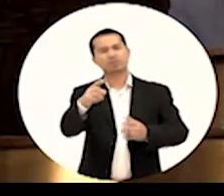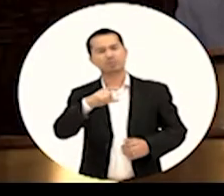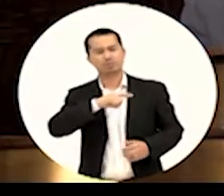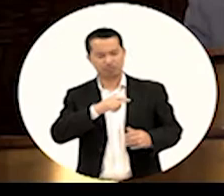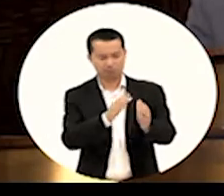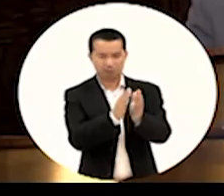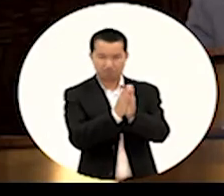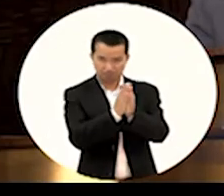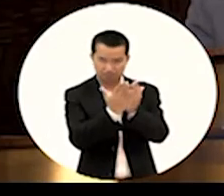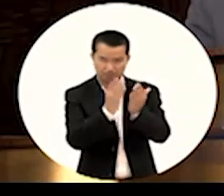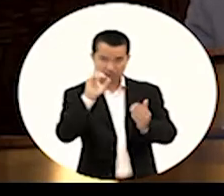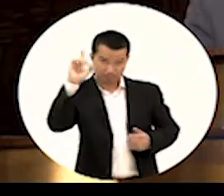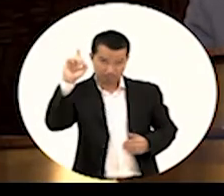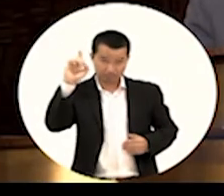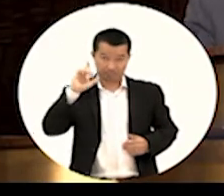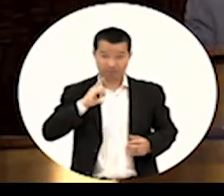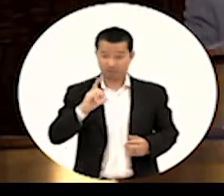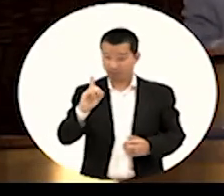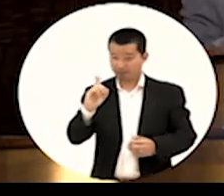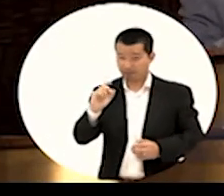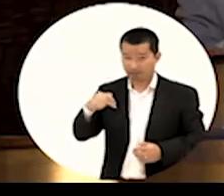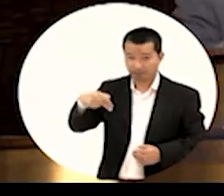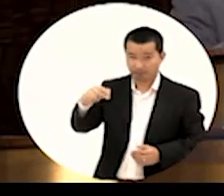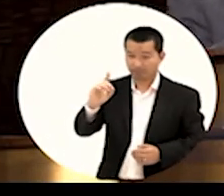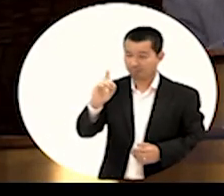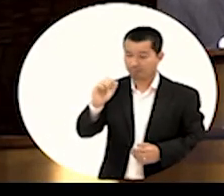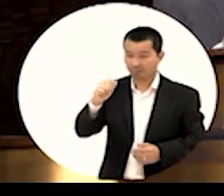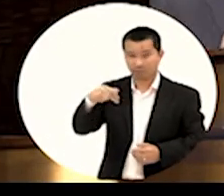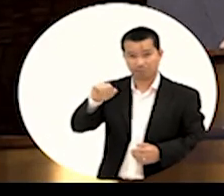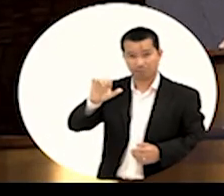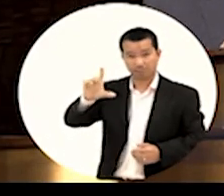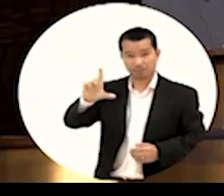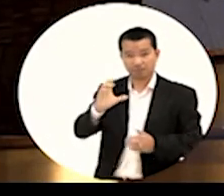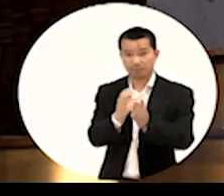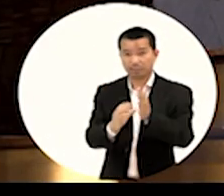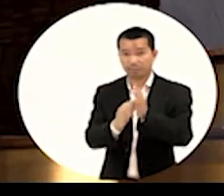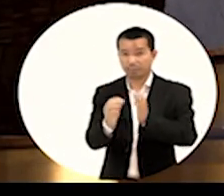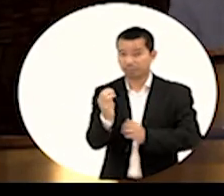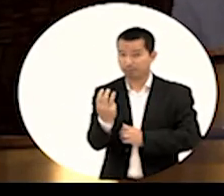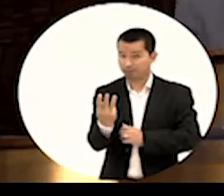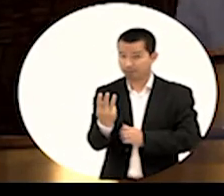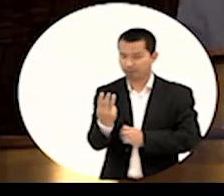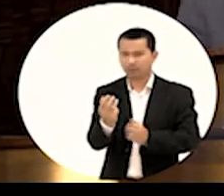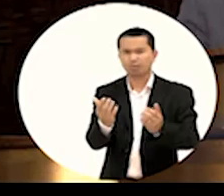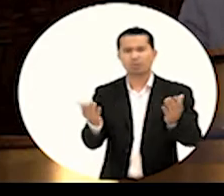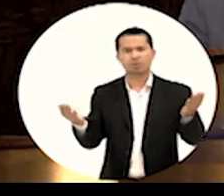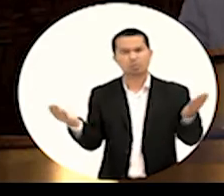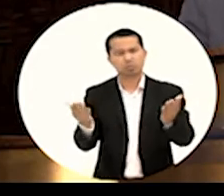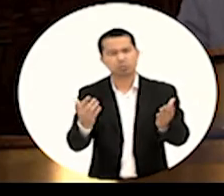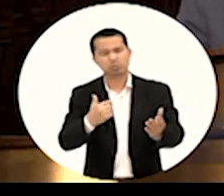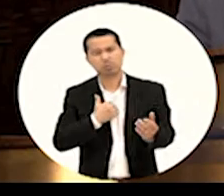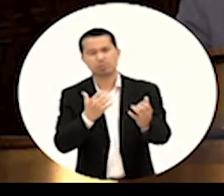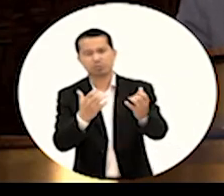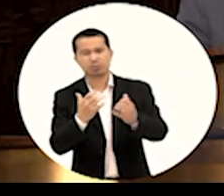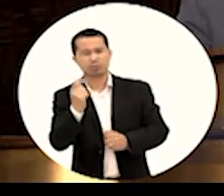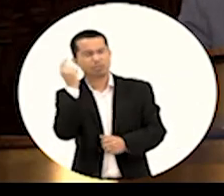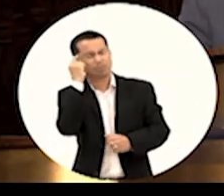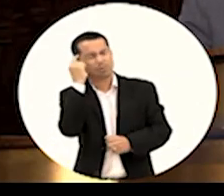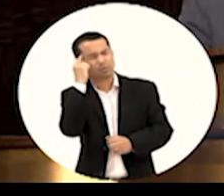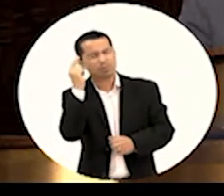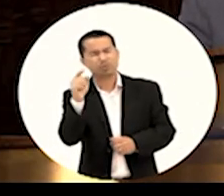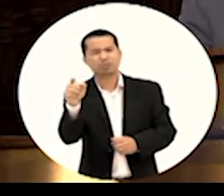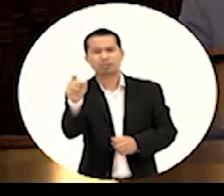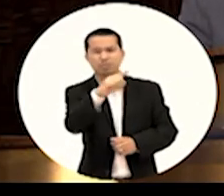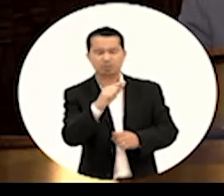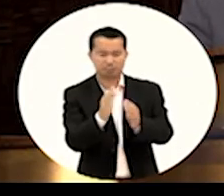Queria que você abrisse a palavra de Deus no livro de Daniel, capítulo 3. E eu queria meditar nesse